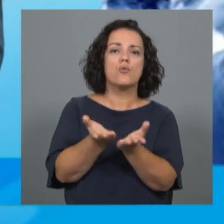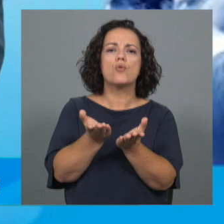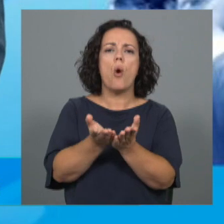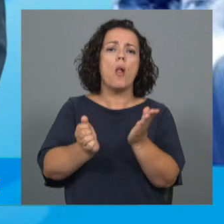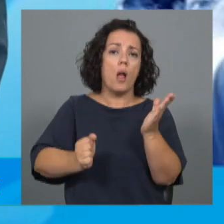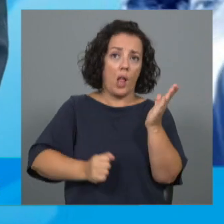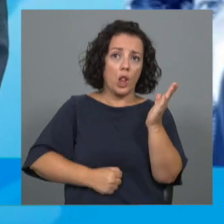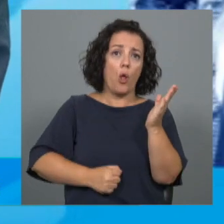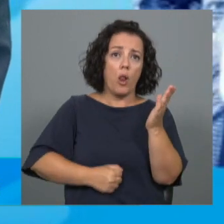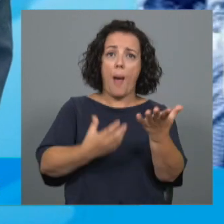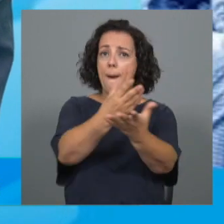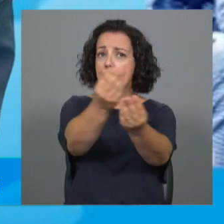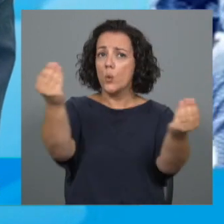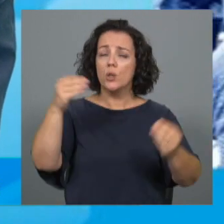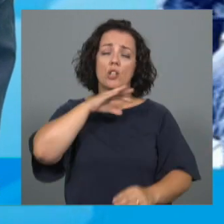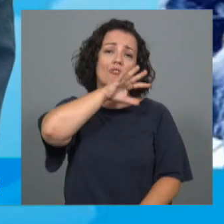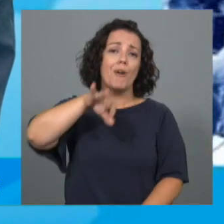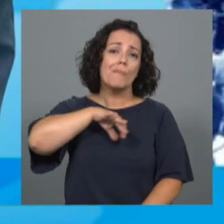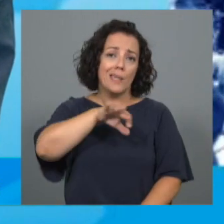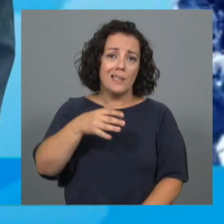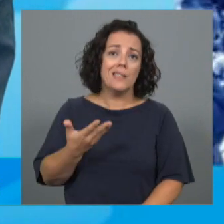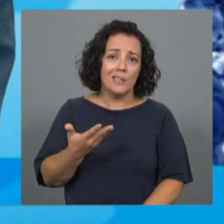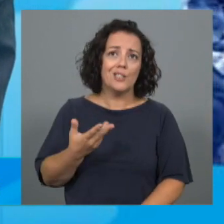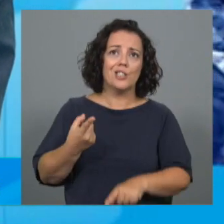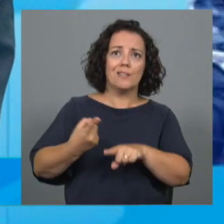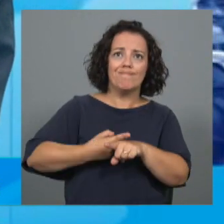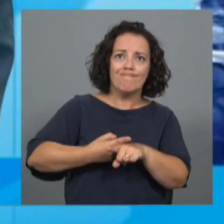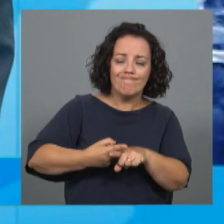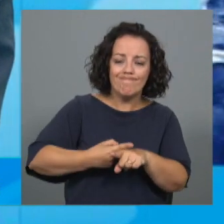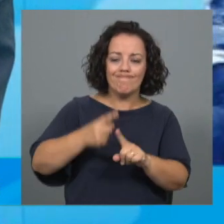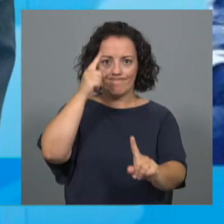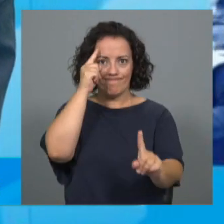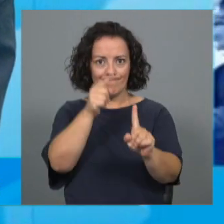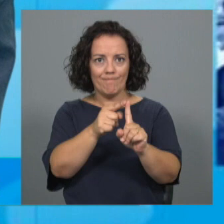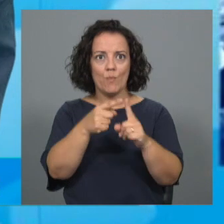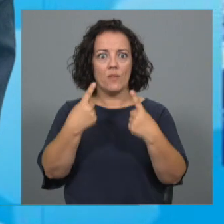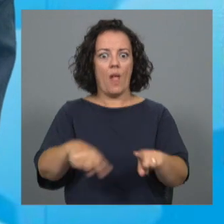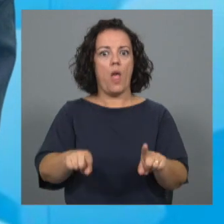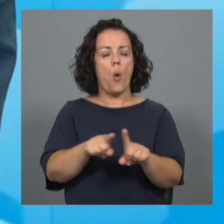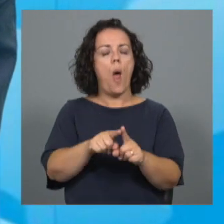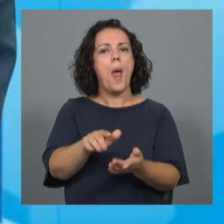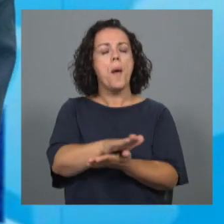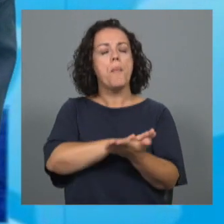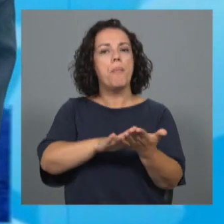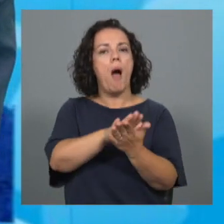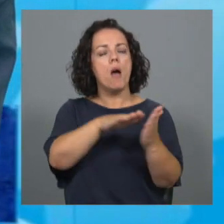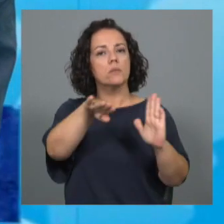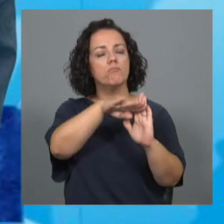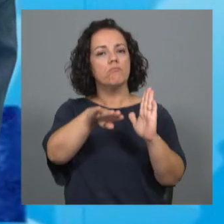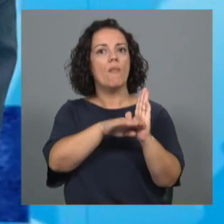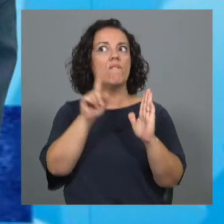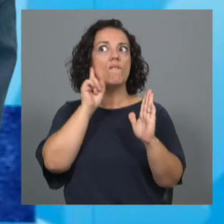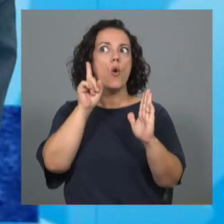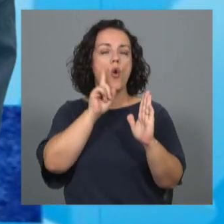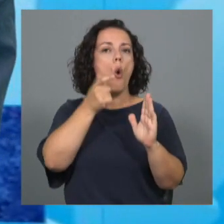procuradas pelas famílias, porque têm realmente uma matriz carregada de valores humanos e cristãos,